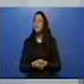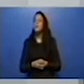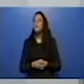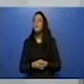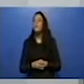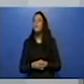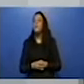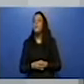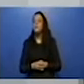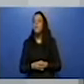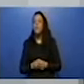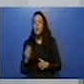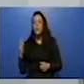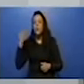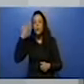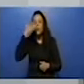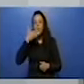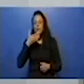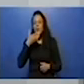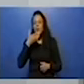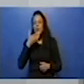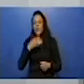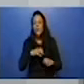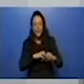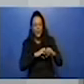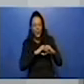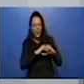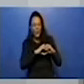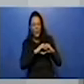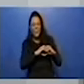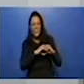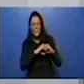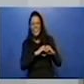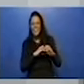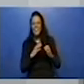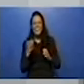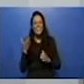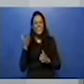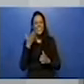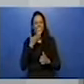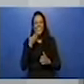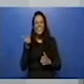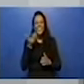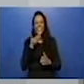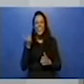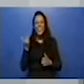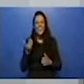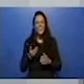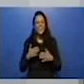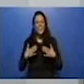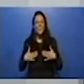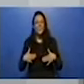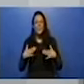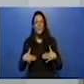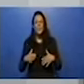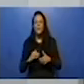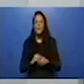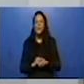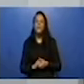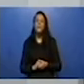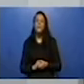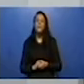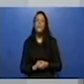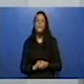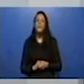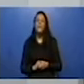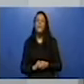easy. Prometo, de coração, vai ser algo extremamente fácil, tranquilo. Let's see, vamos ver. Vamos